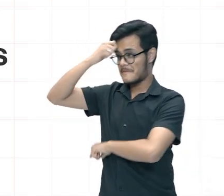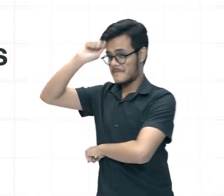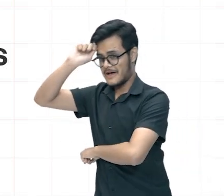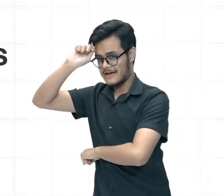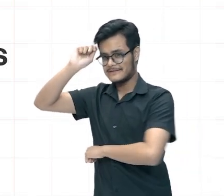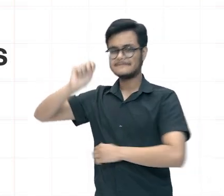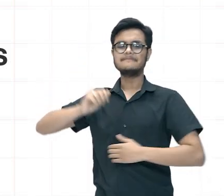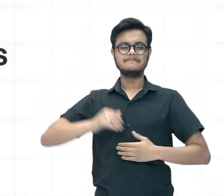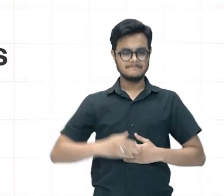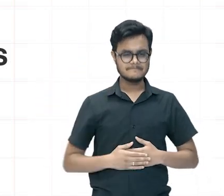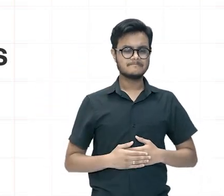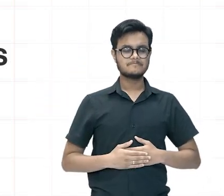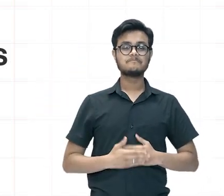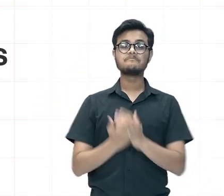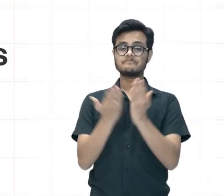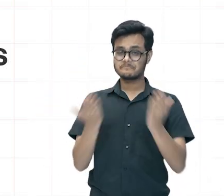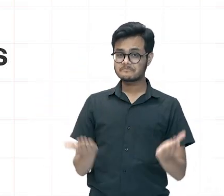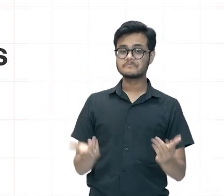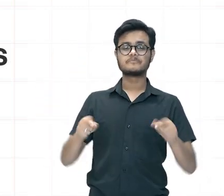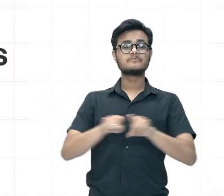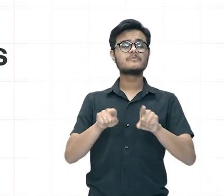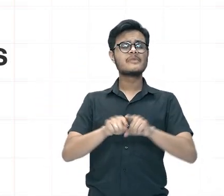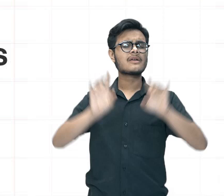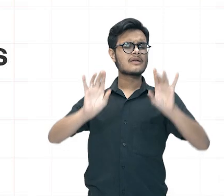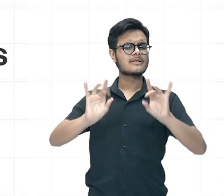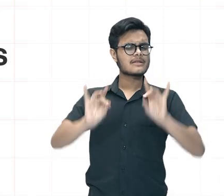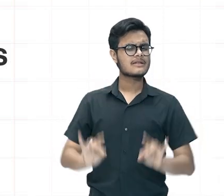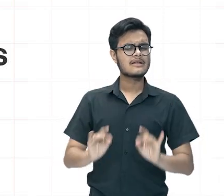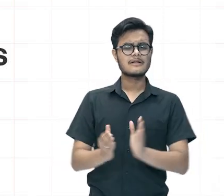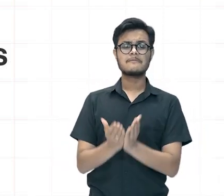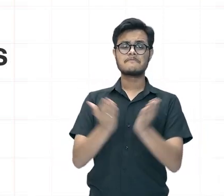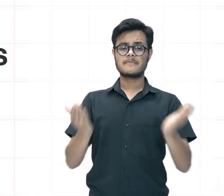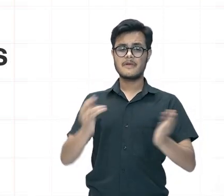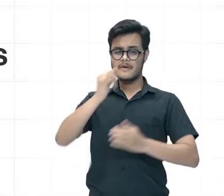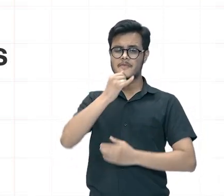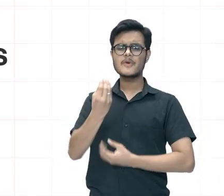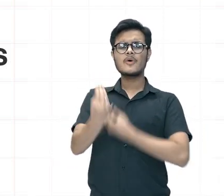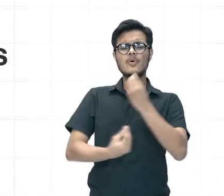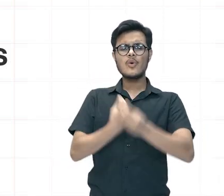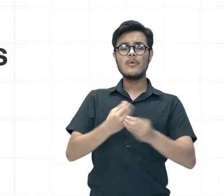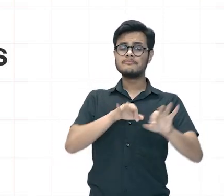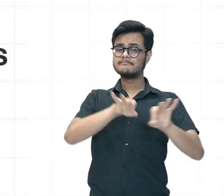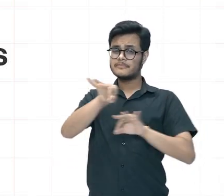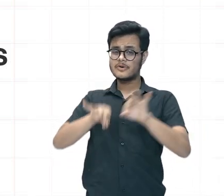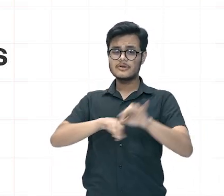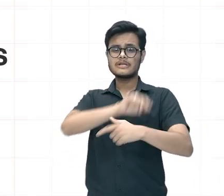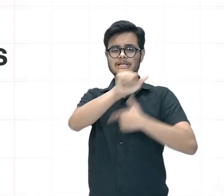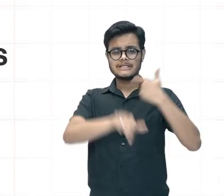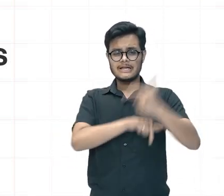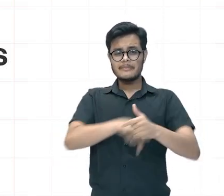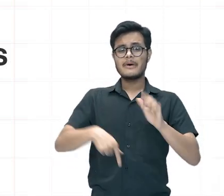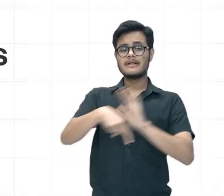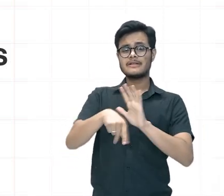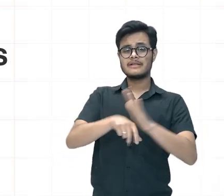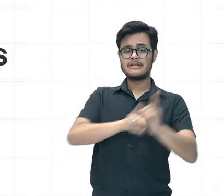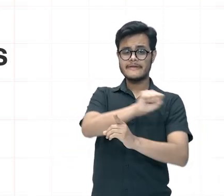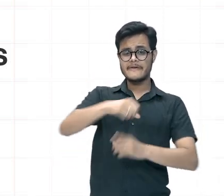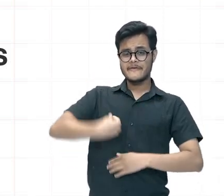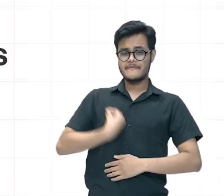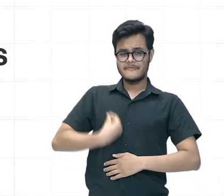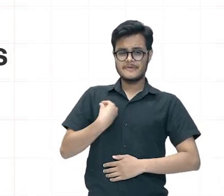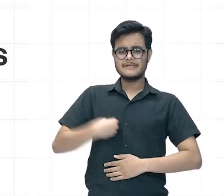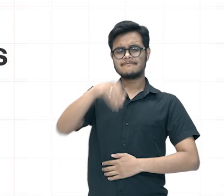Antiga, Europa Medieval e África. Nosso detalhamento, as formas de organização do trabalho e da